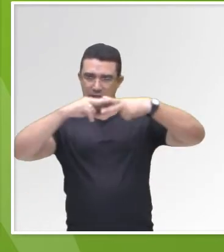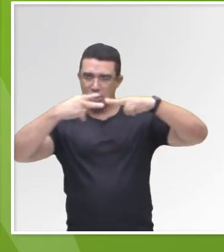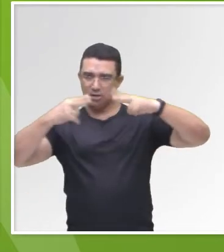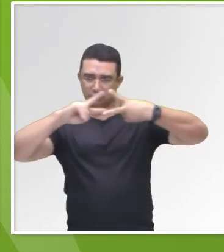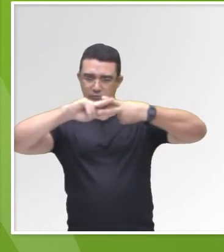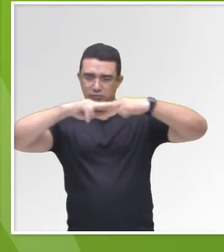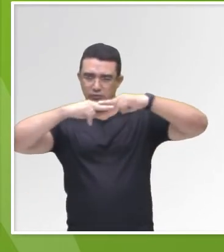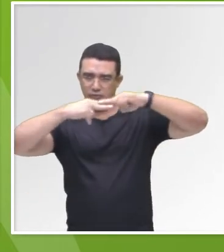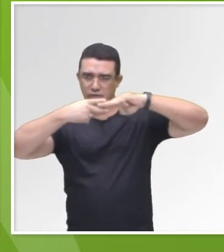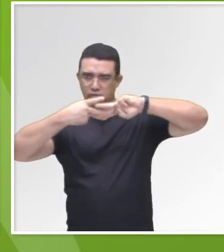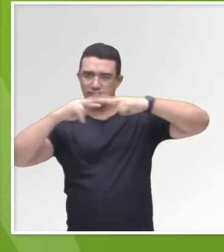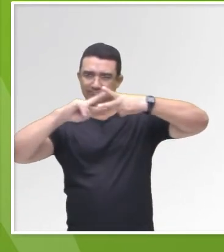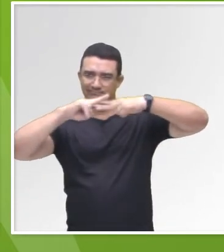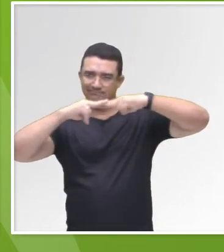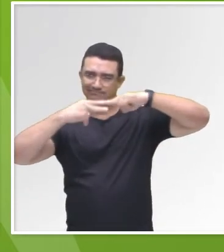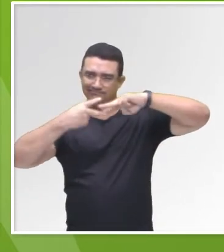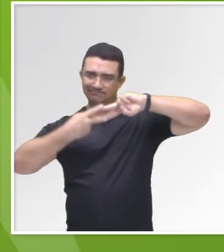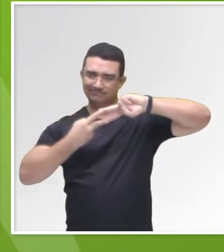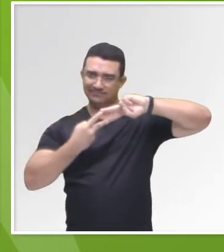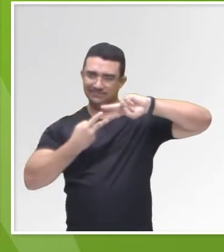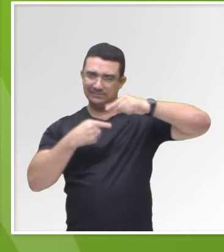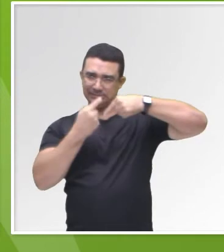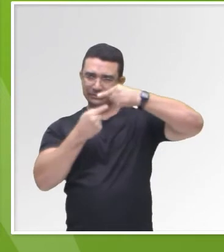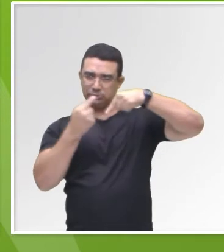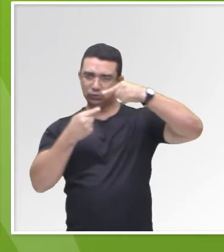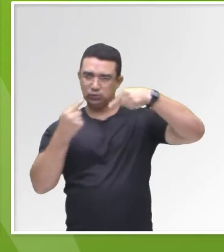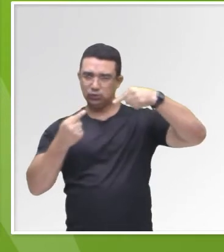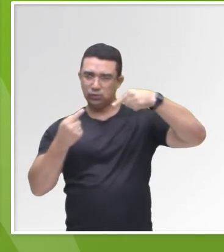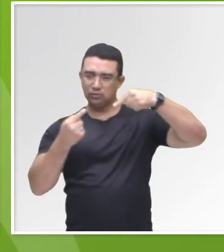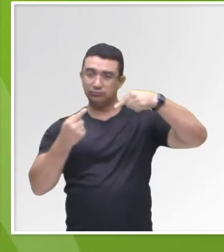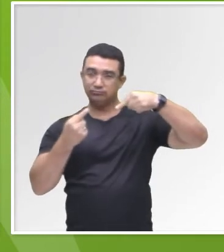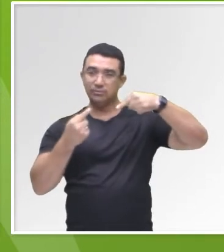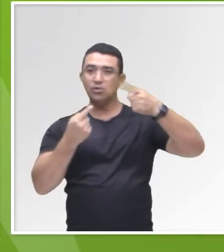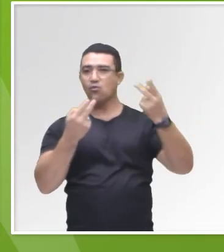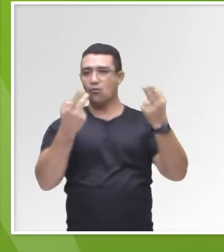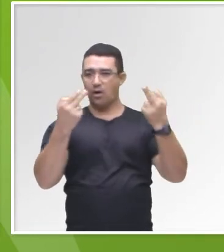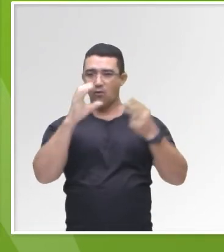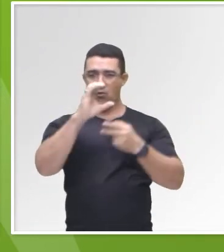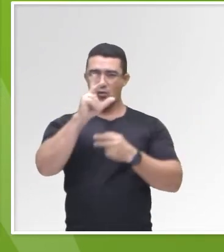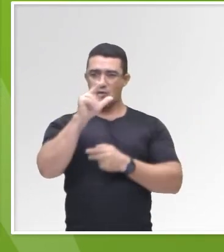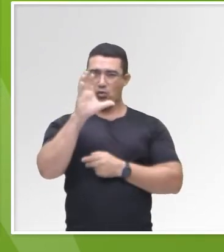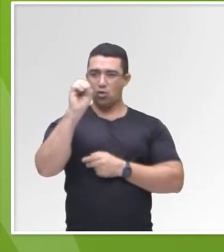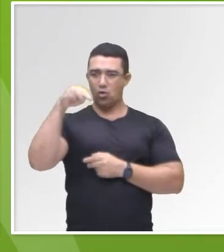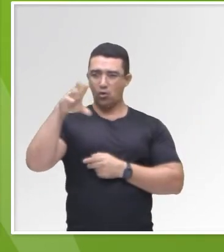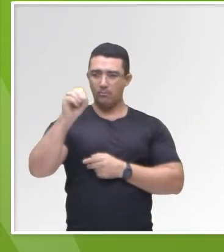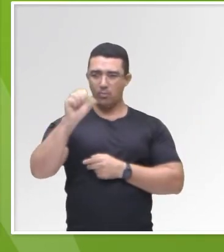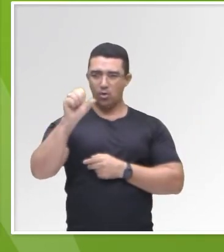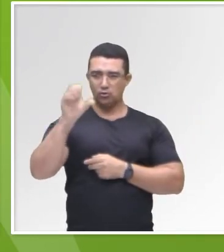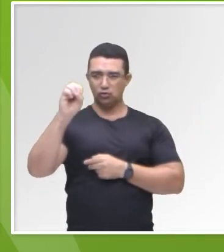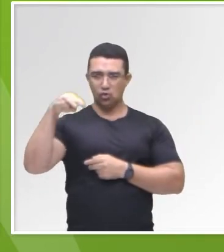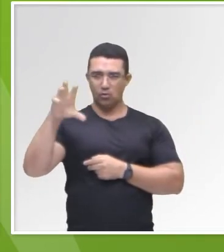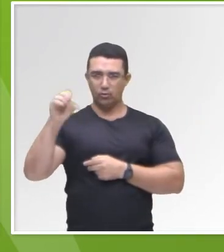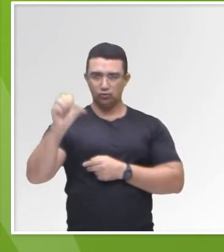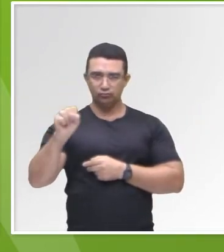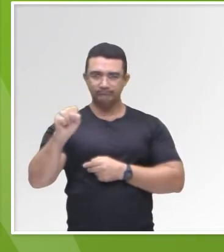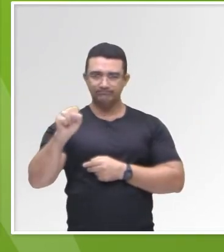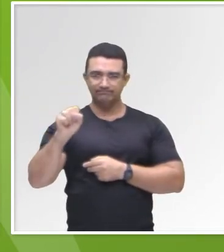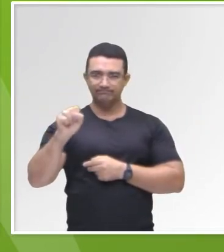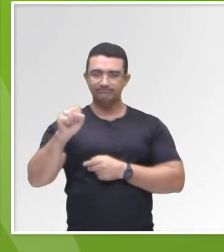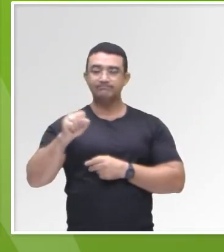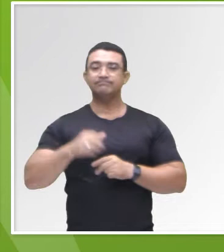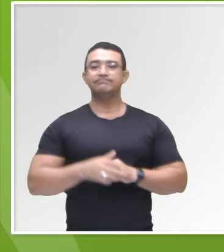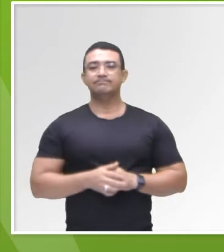vai se condensar, né? Vai ficar enrolado na forma de quê? De cromossomos. Então, com o DNA condensado e os centríolos em